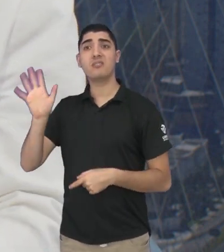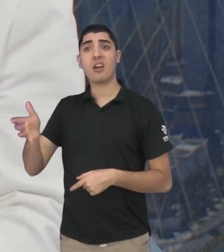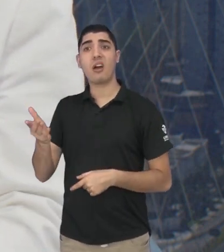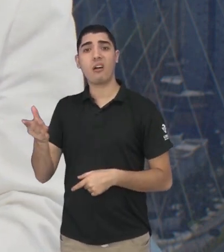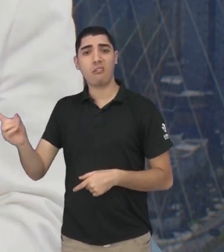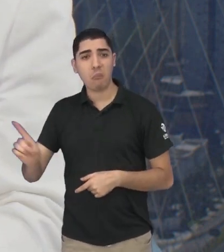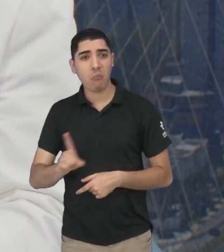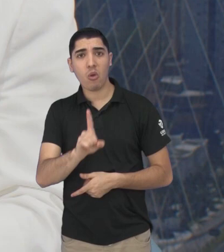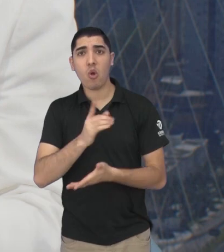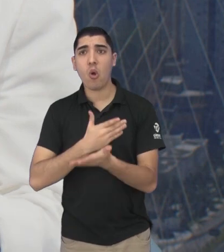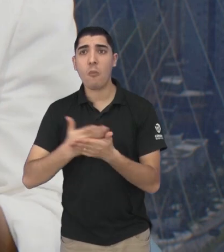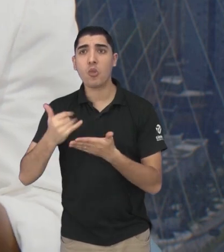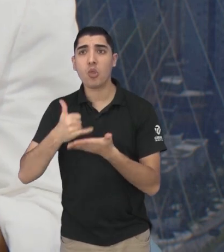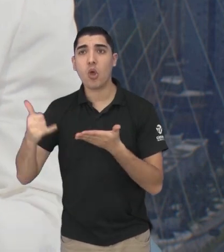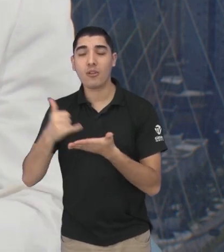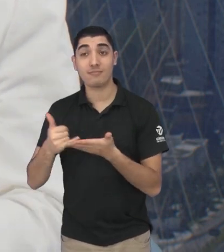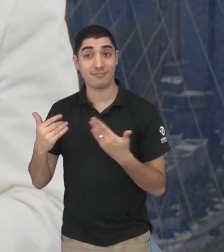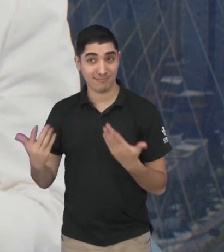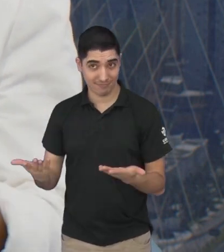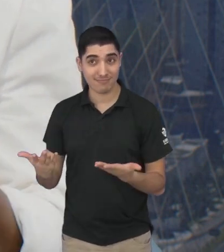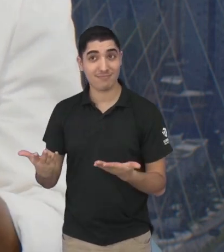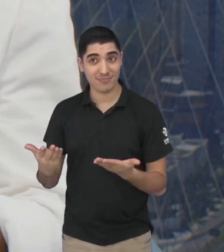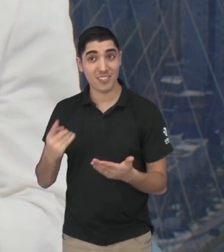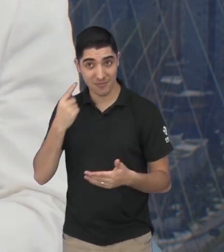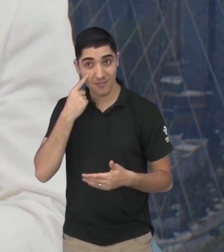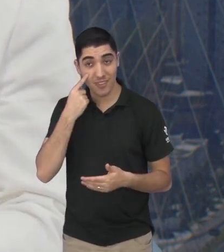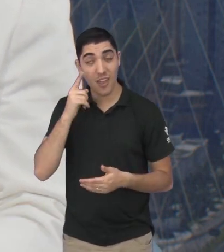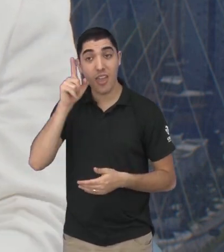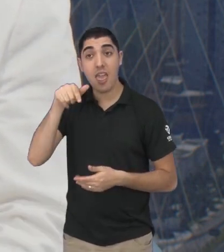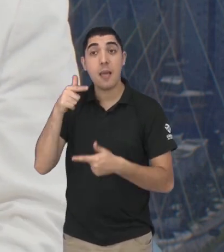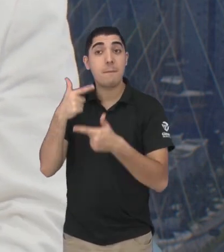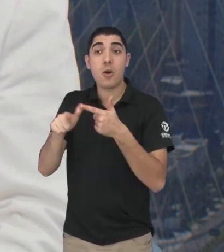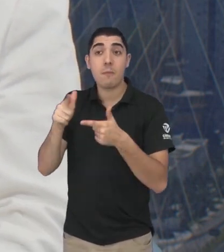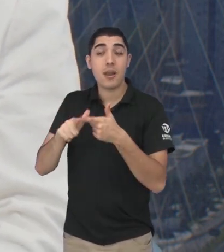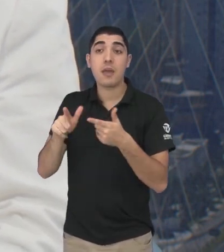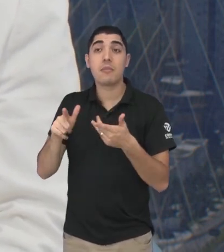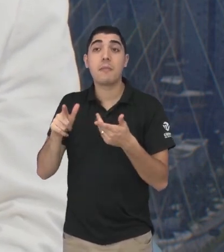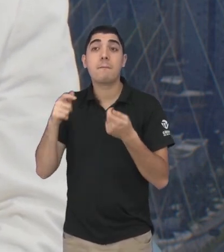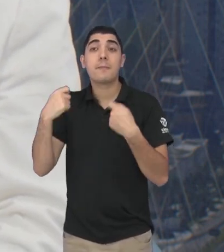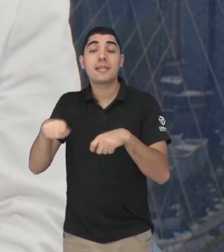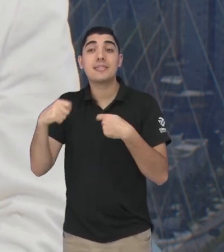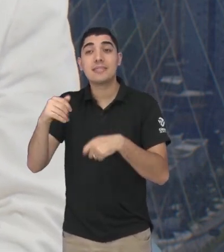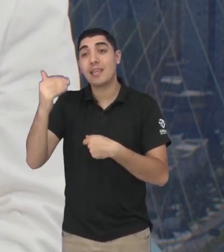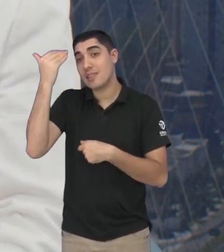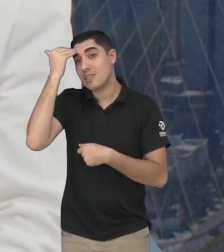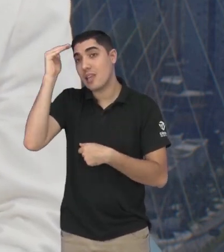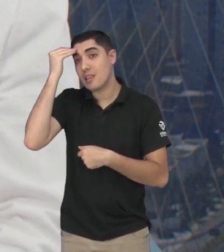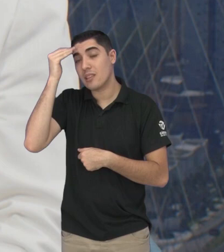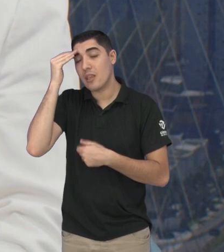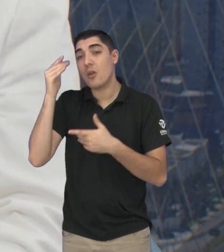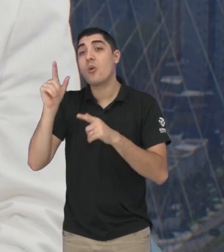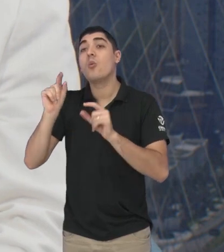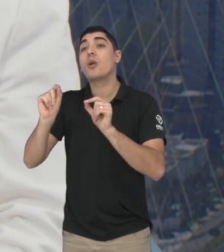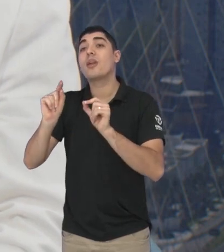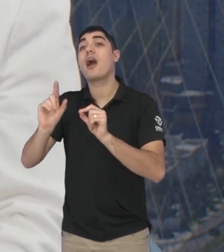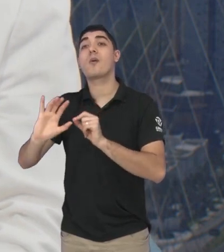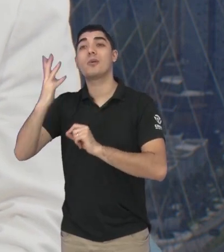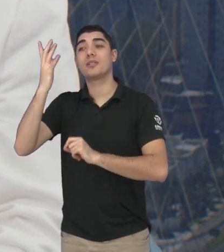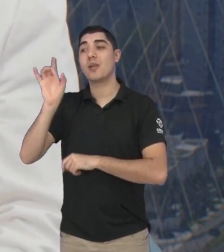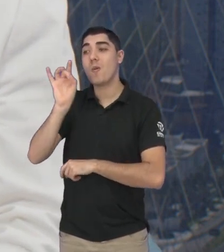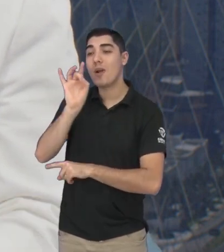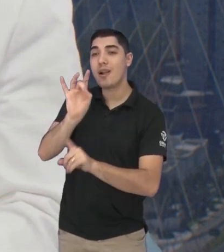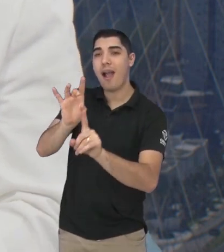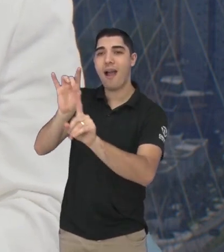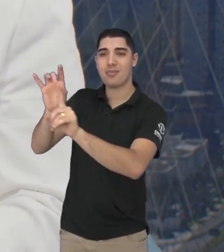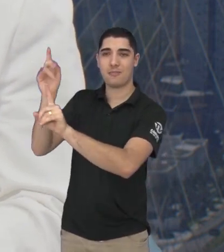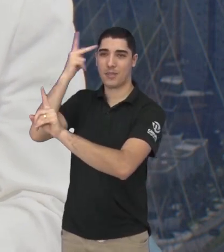drogas. Então, quer dizer, é uma problemática que precisa entender realmente caso a caso, por isso que